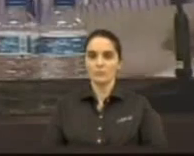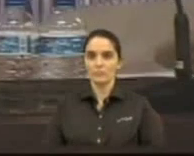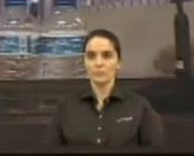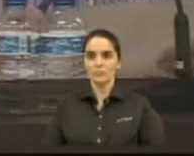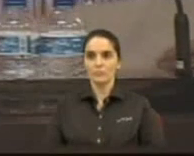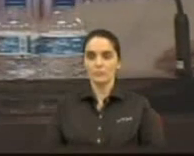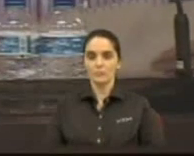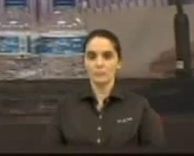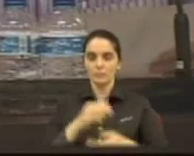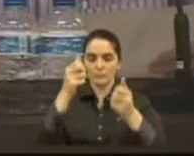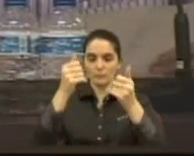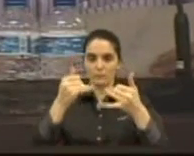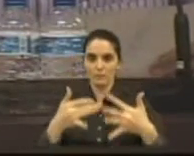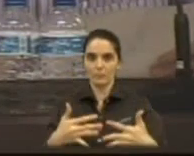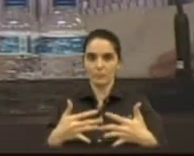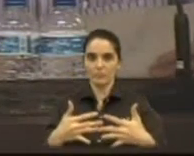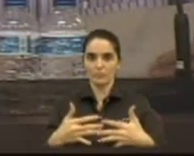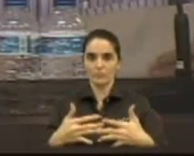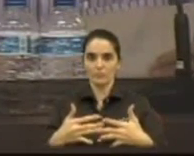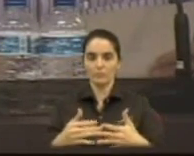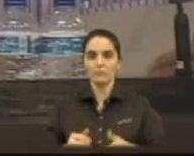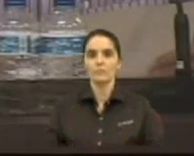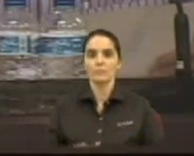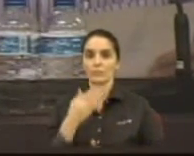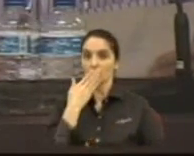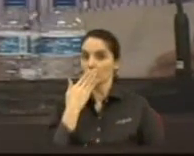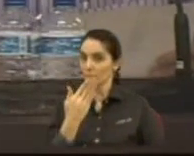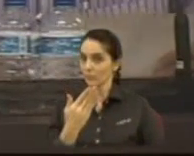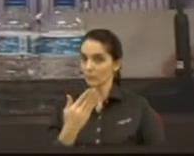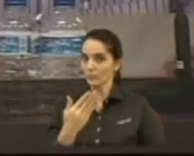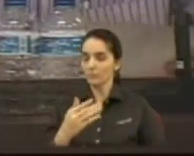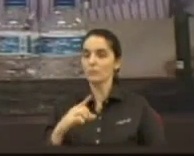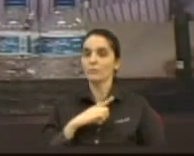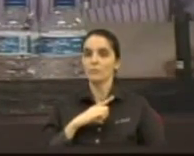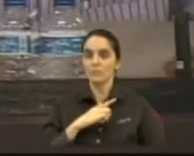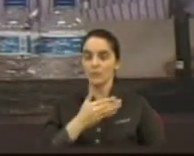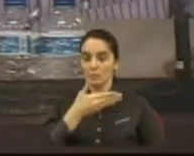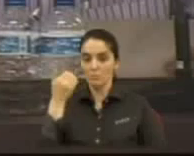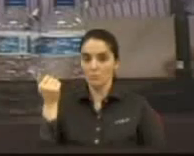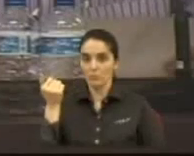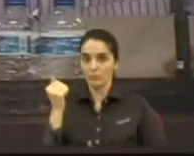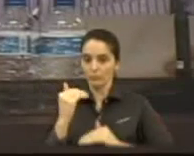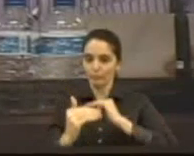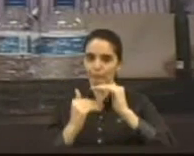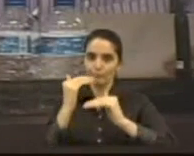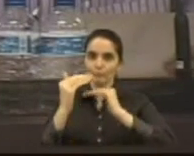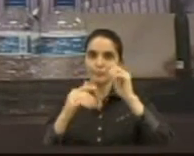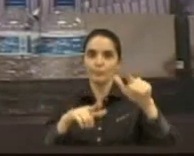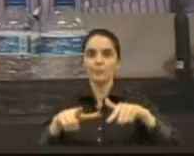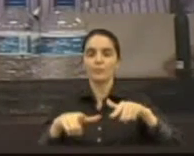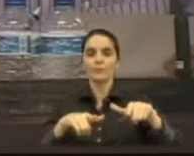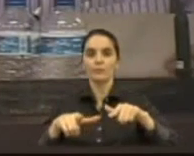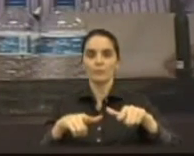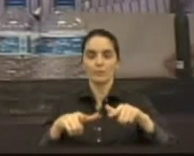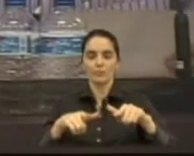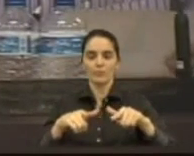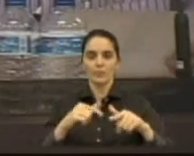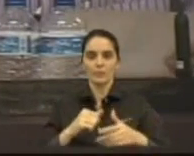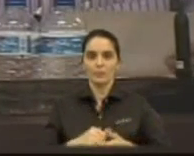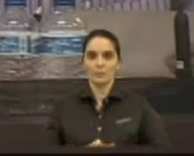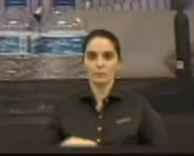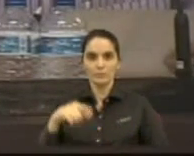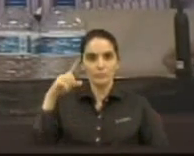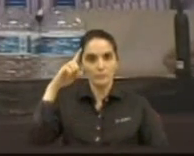PMDB. Justificativa. A proposição tem por finalidade o melhor desenvolvimento dos trabalhos. Plenário, vereador Vitório Bortolão,